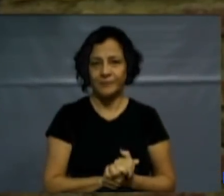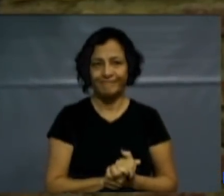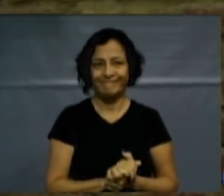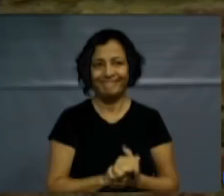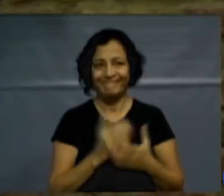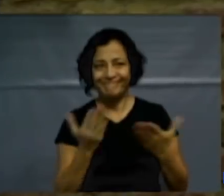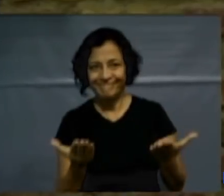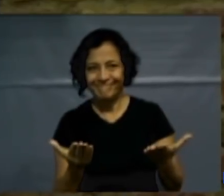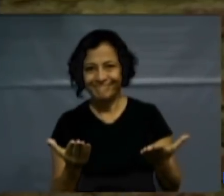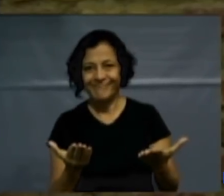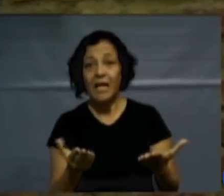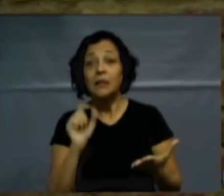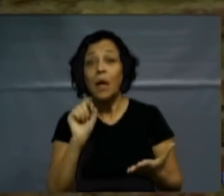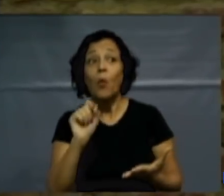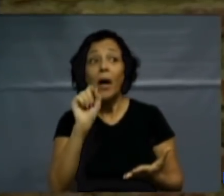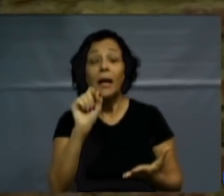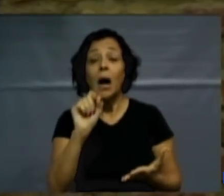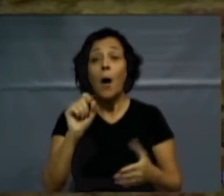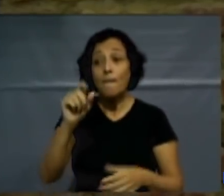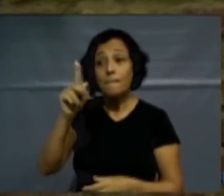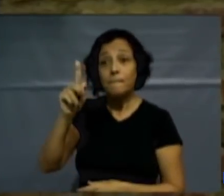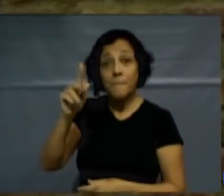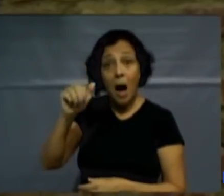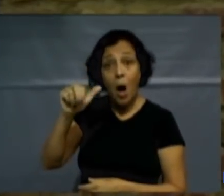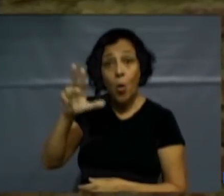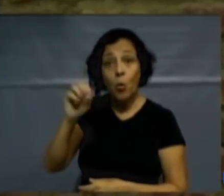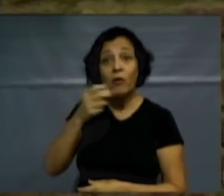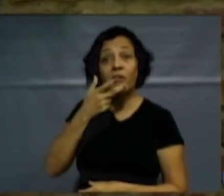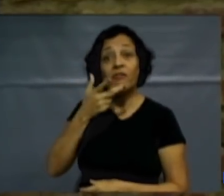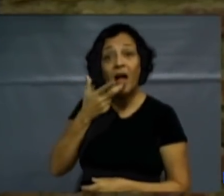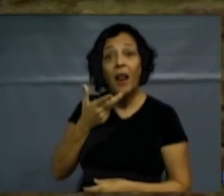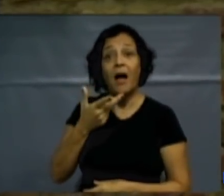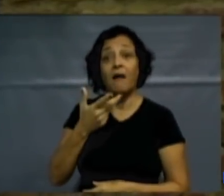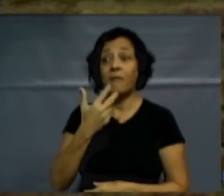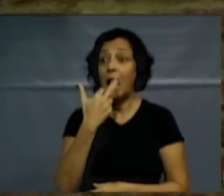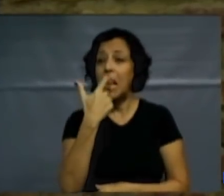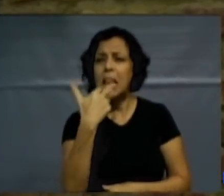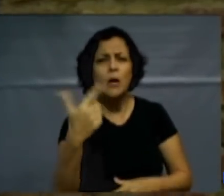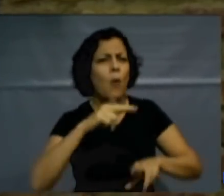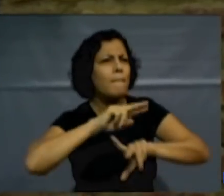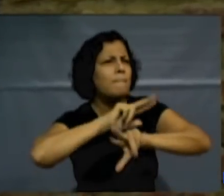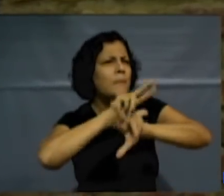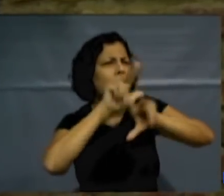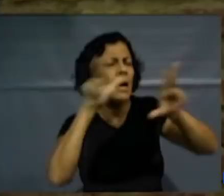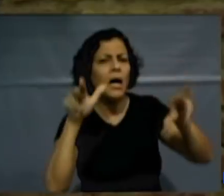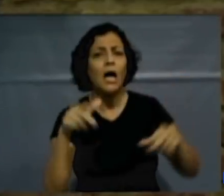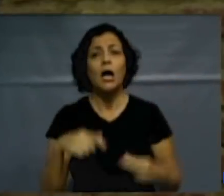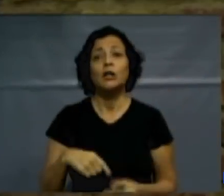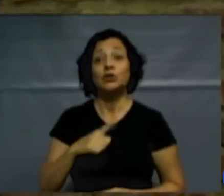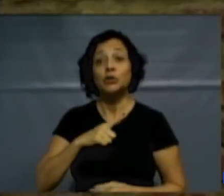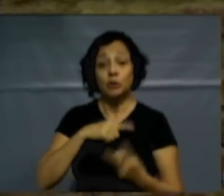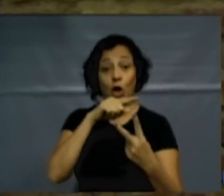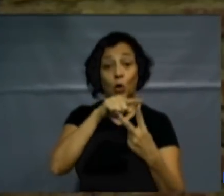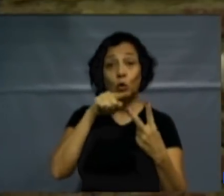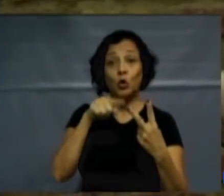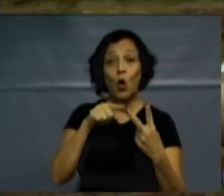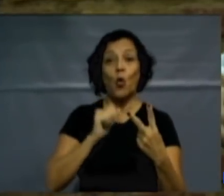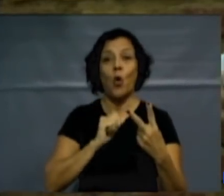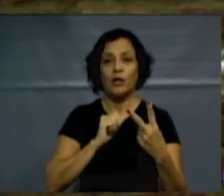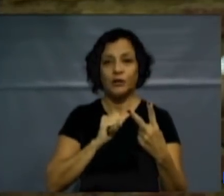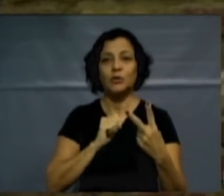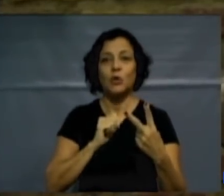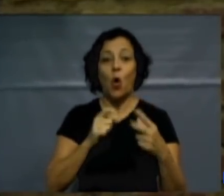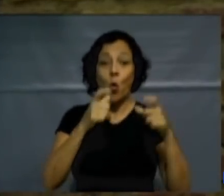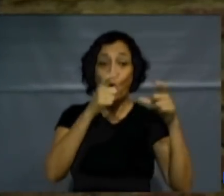E olha só, era justamente Paulo que falava diversas línguas, tinha 2 nacionalidades, era forte,